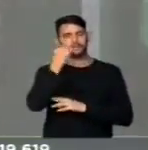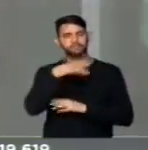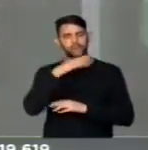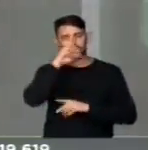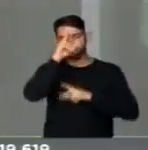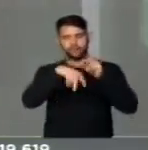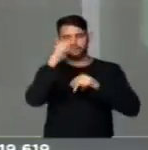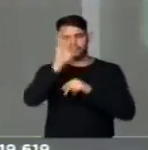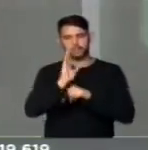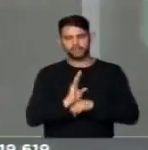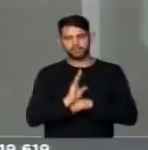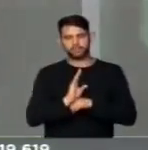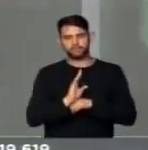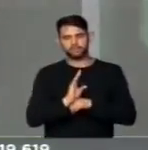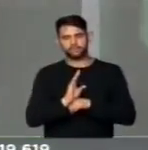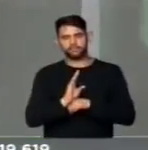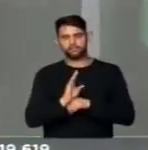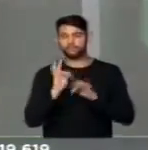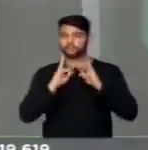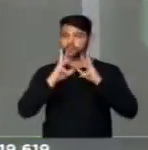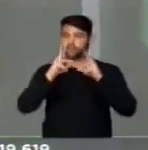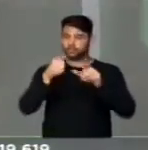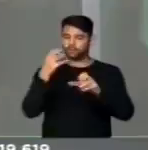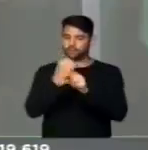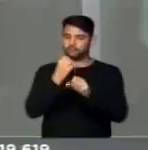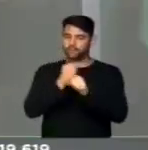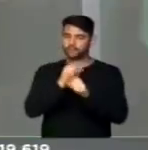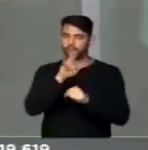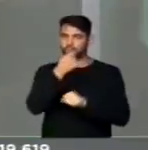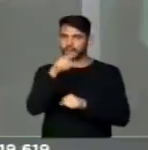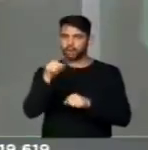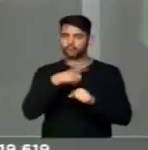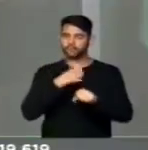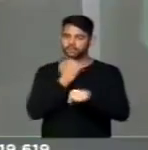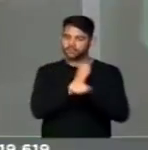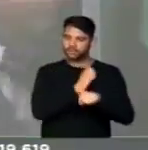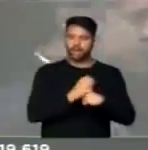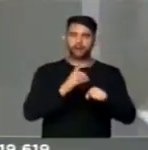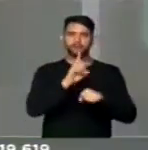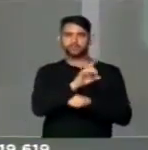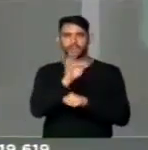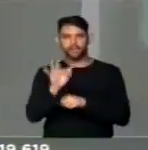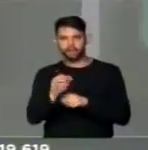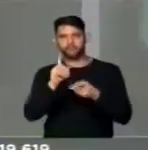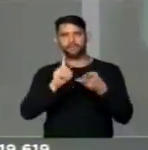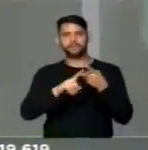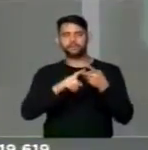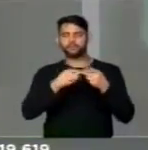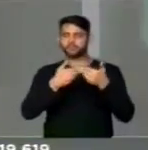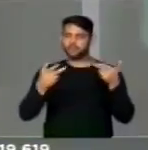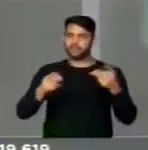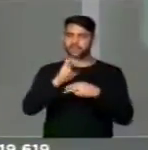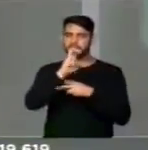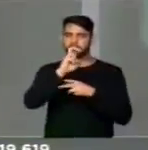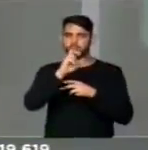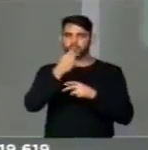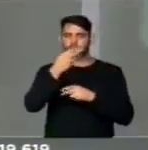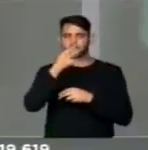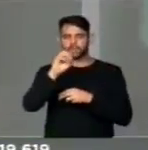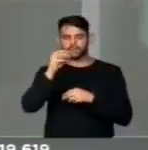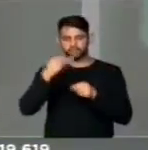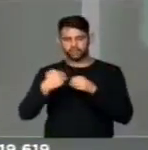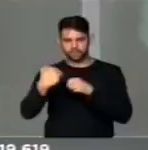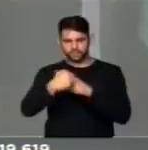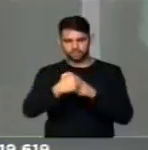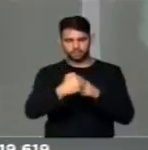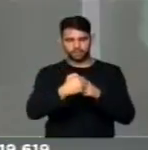para os brasileiros e brasileiras. Todo o orçamento da União, dos Estados, do Distrito Federal e de mais 5.500